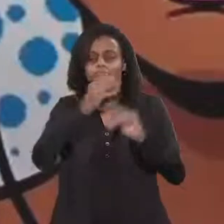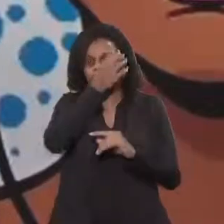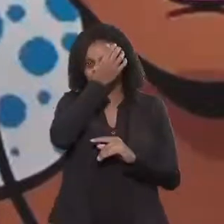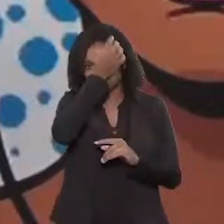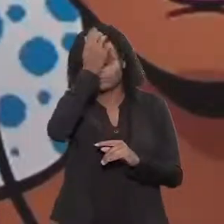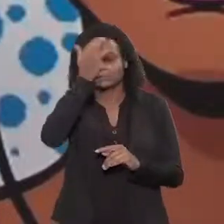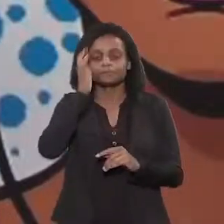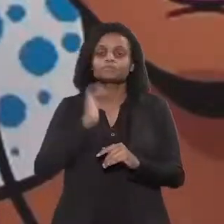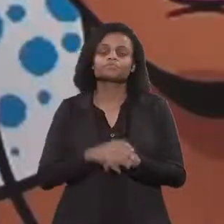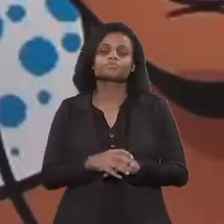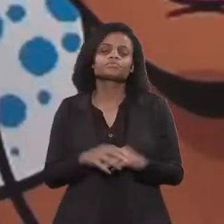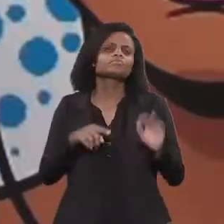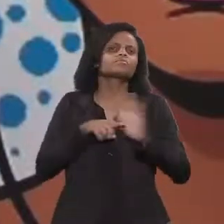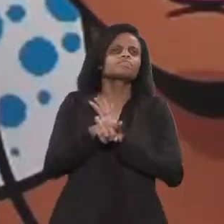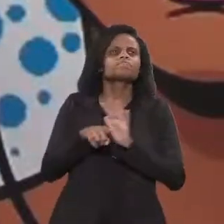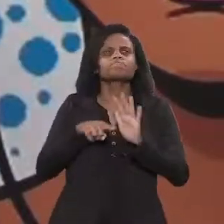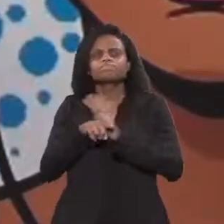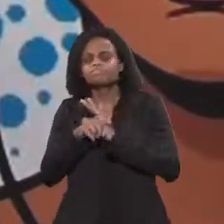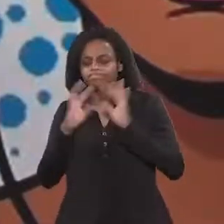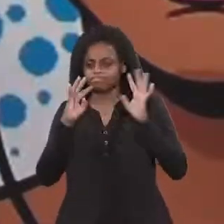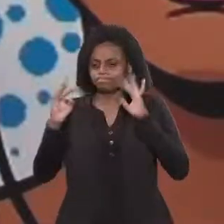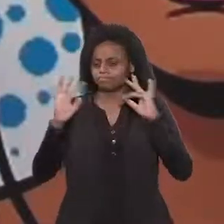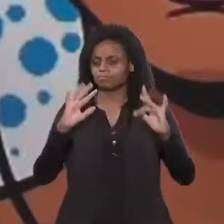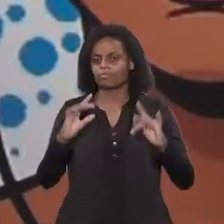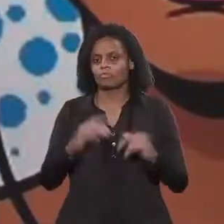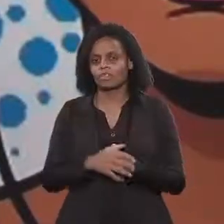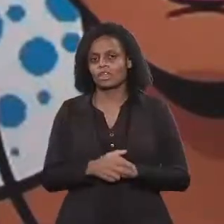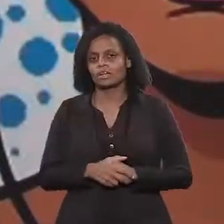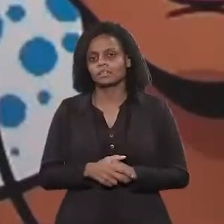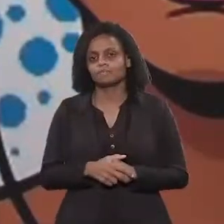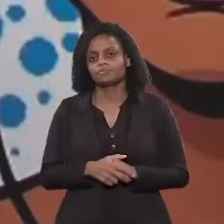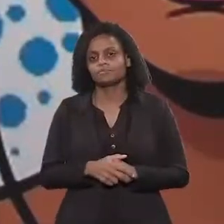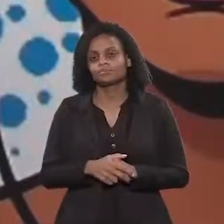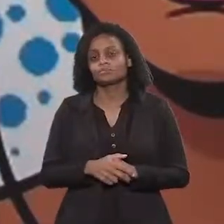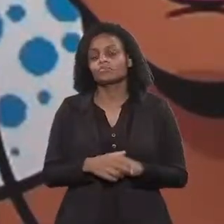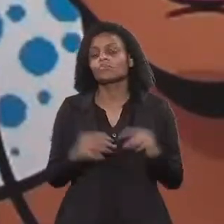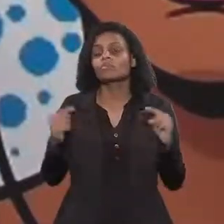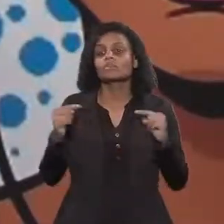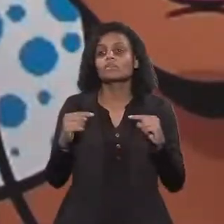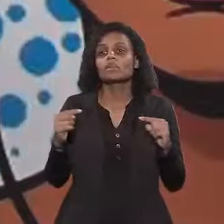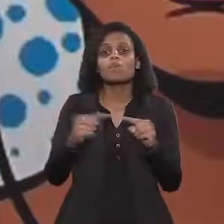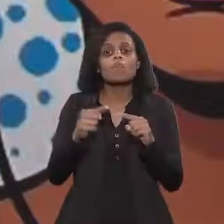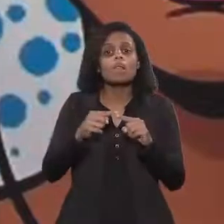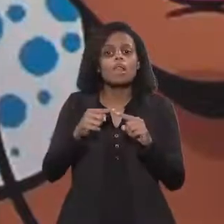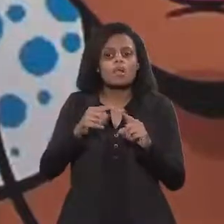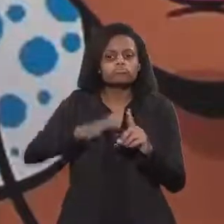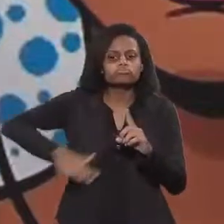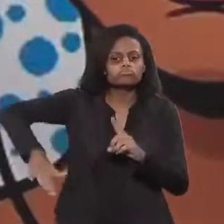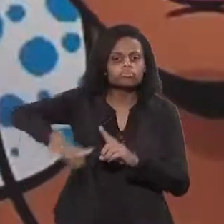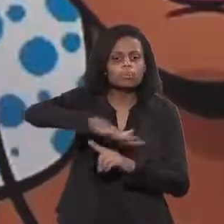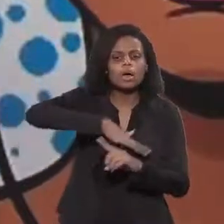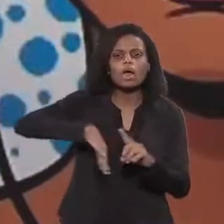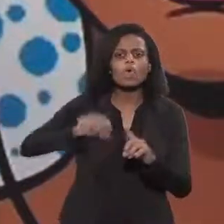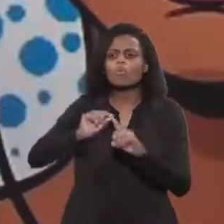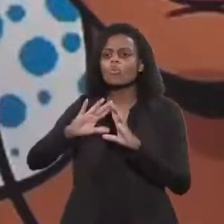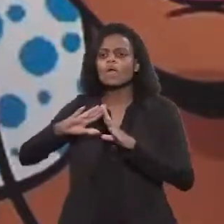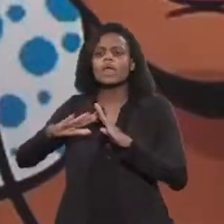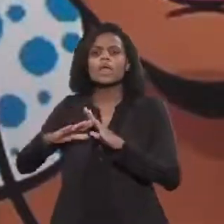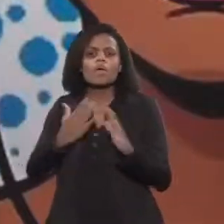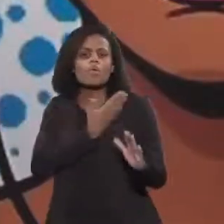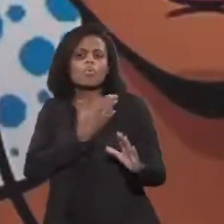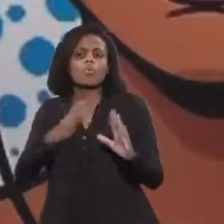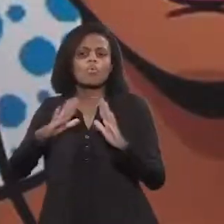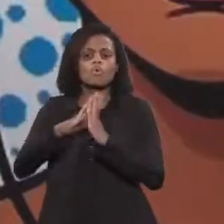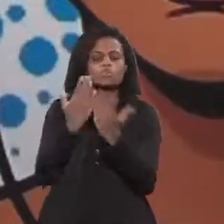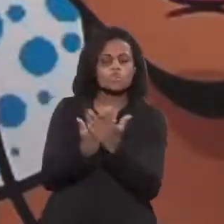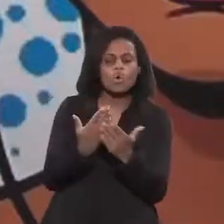dúvidas. Tem muitos questionamentos em relação ao entorno, assim, o que a comunidade